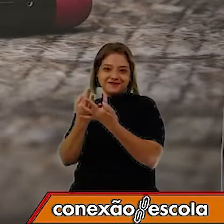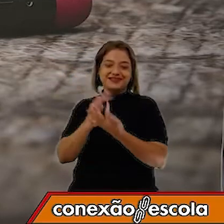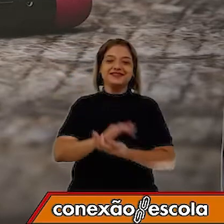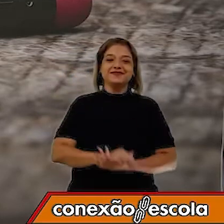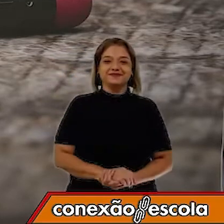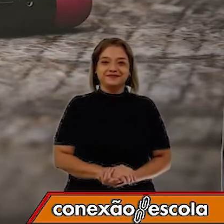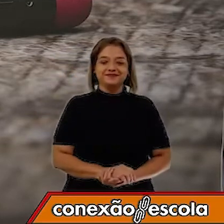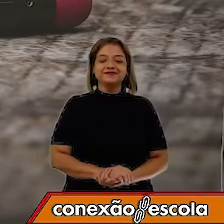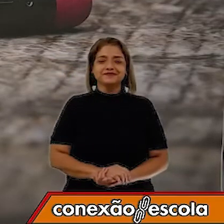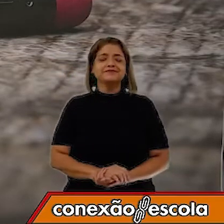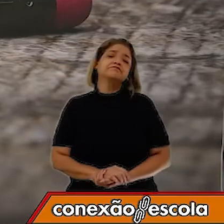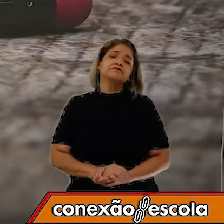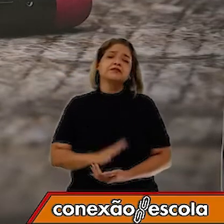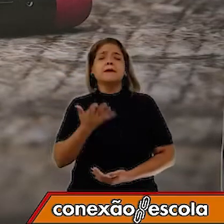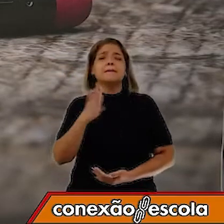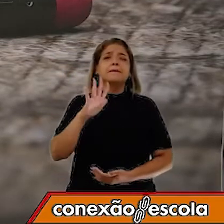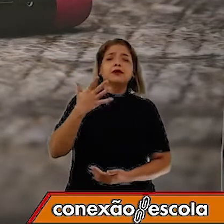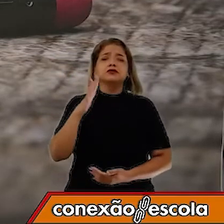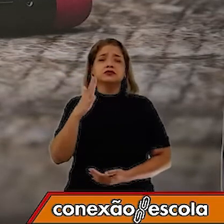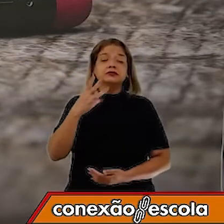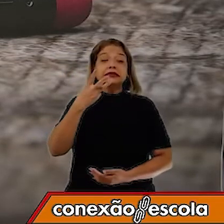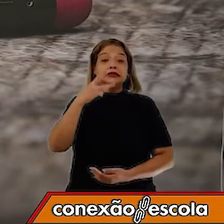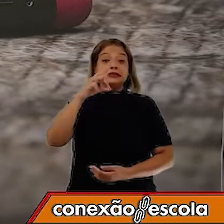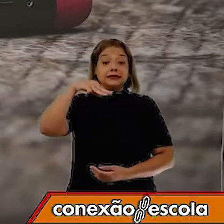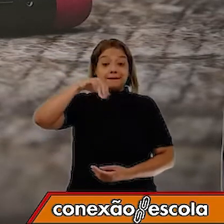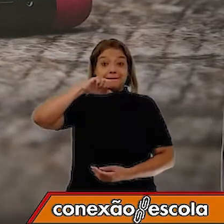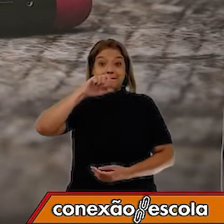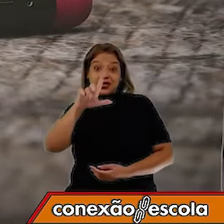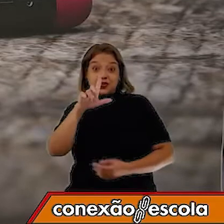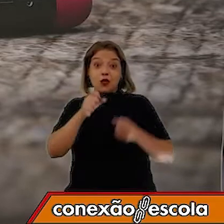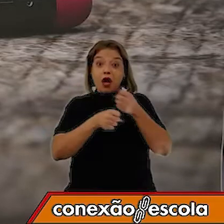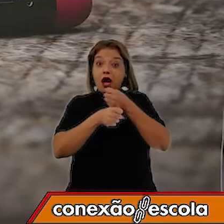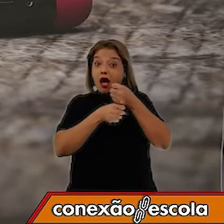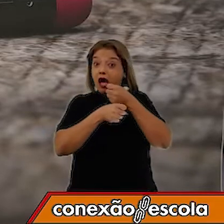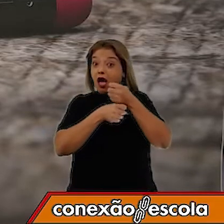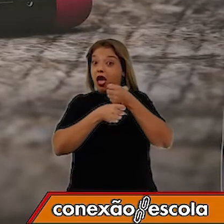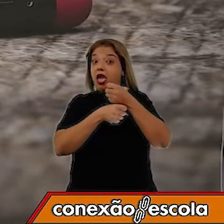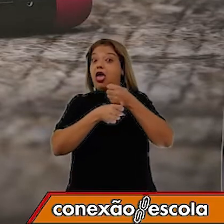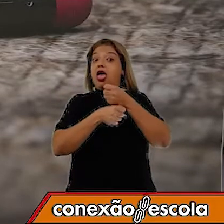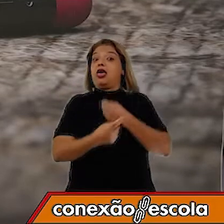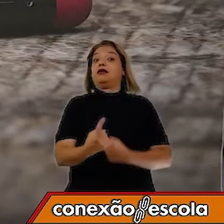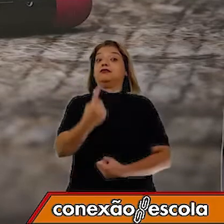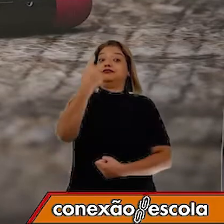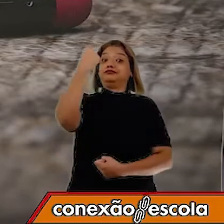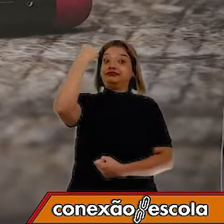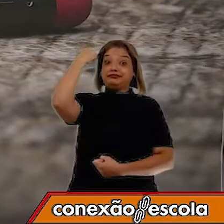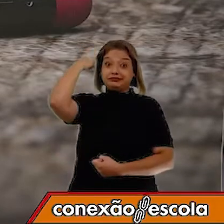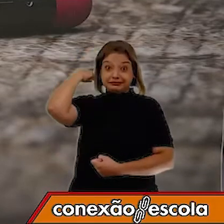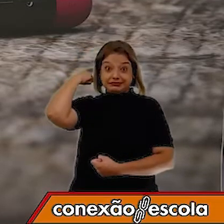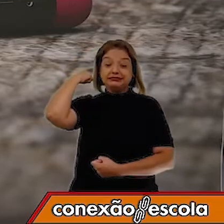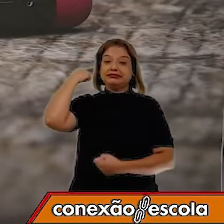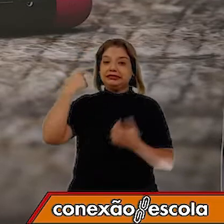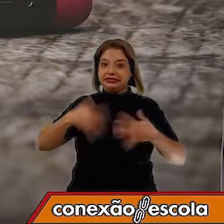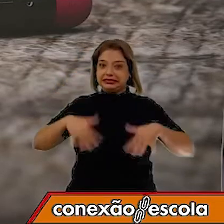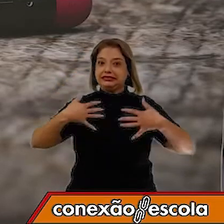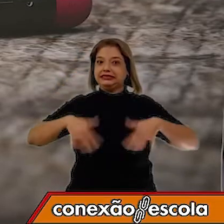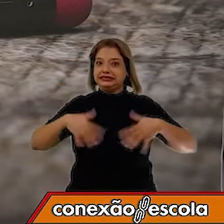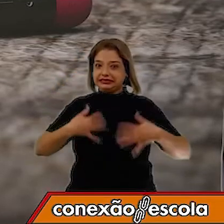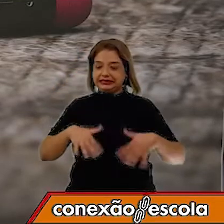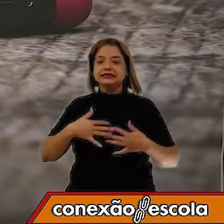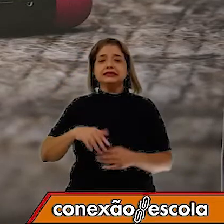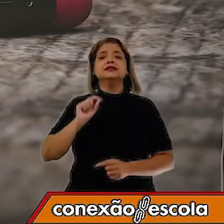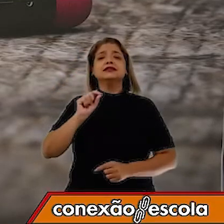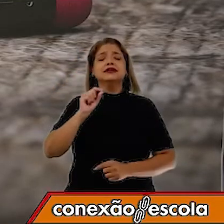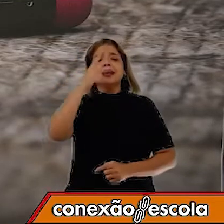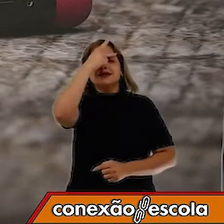Há mais ou menos 30 mil anos, é um tempão, as pessoas